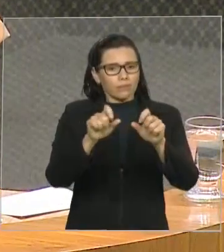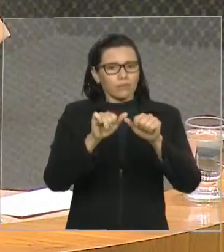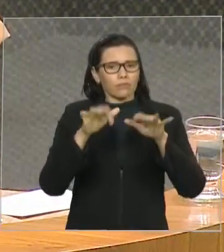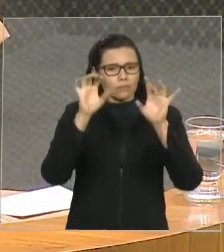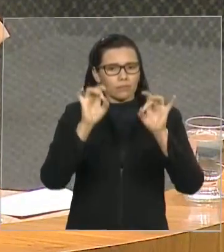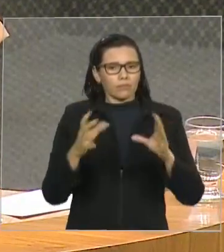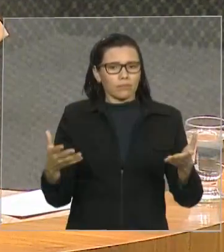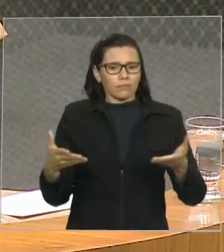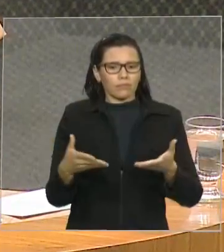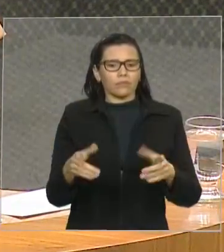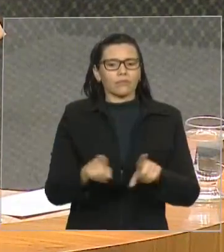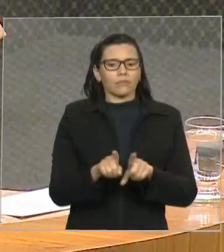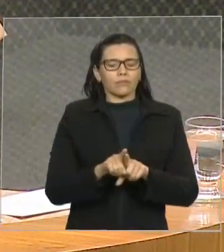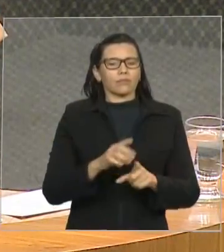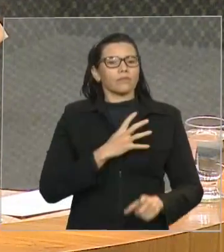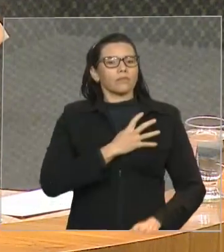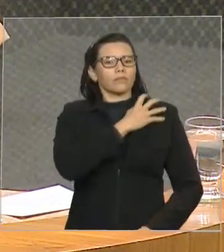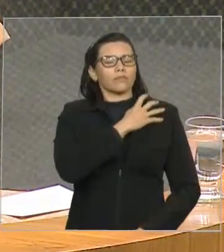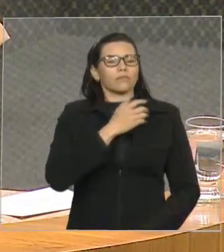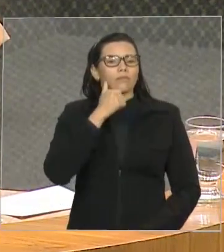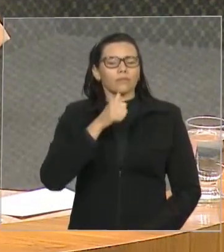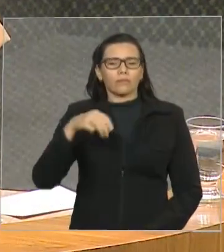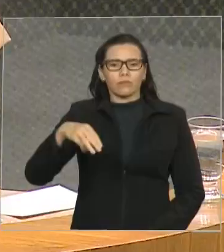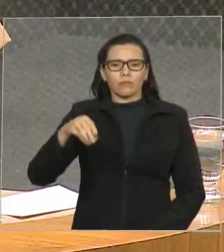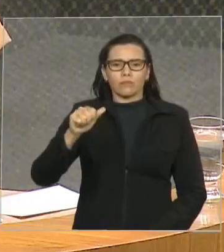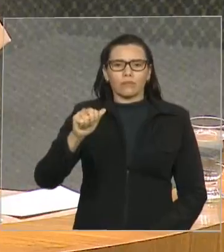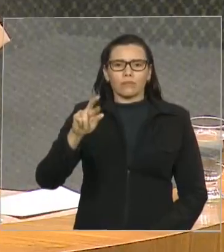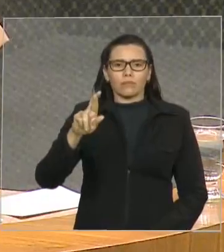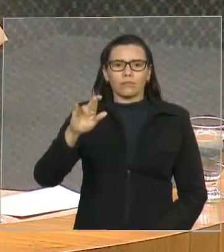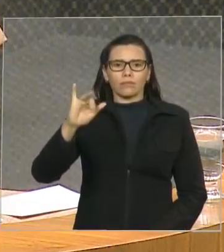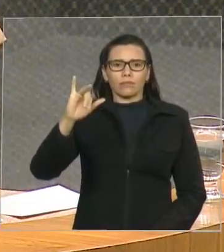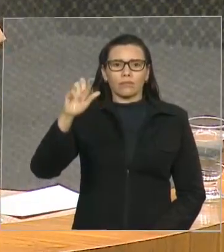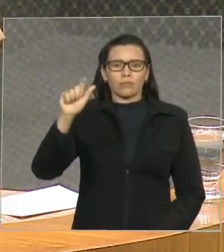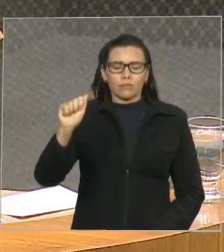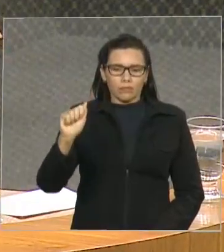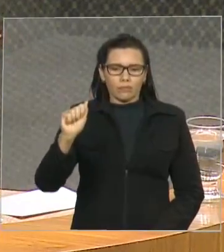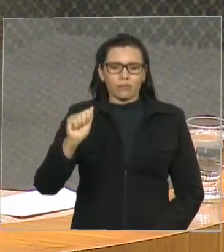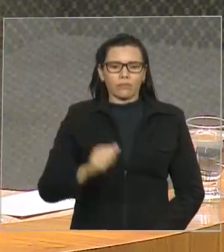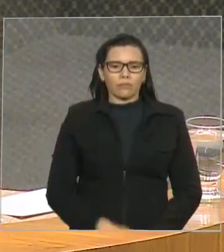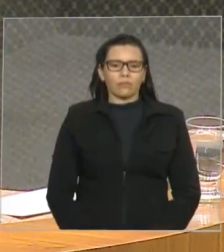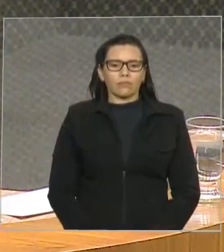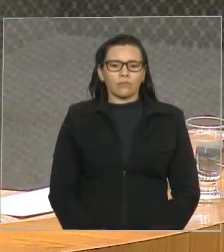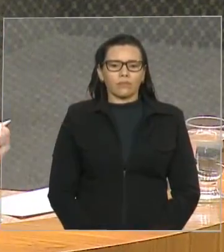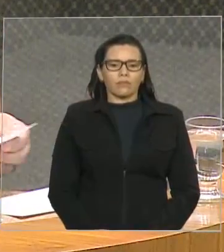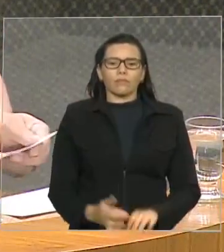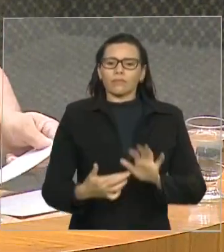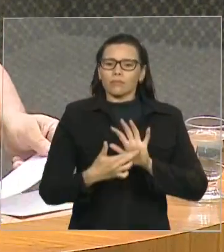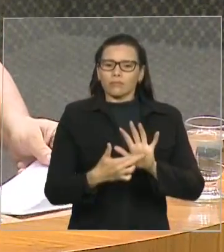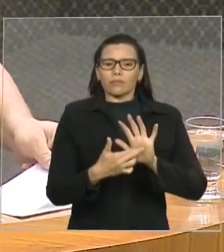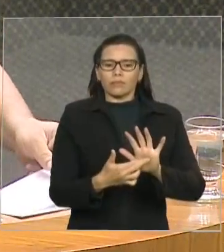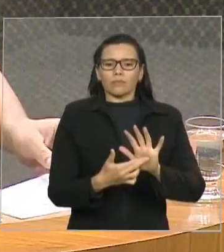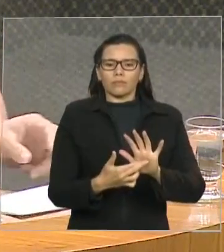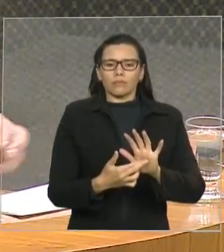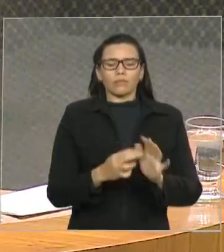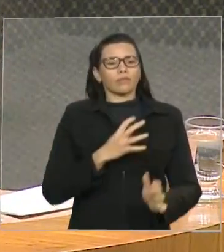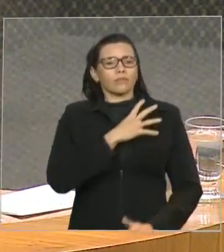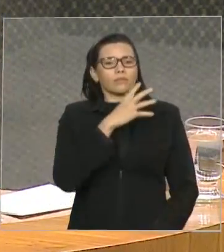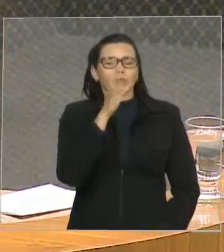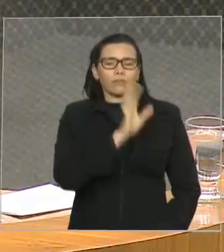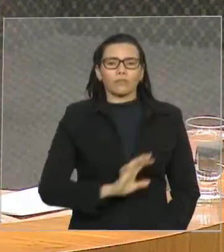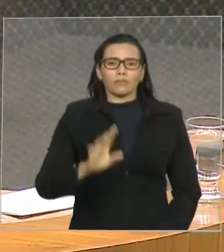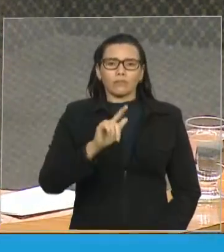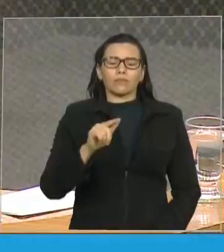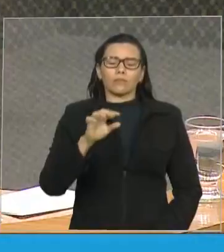Coronel Maria Augusta, comandante de segurança comunitária neste ato, representando o comandante-geral da